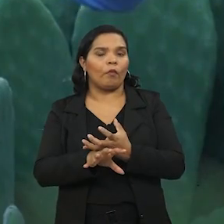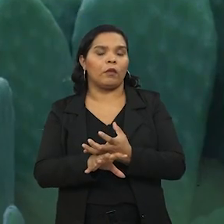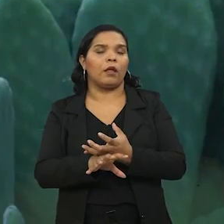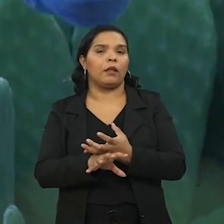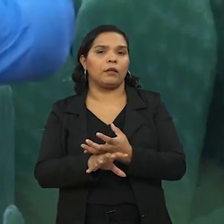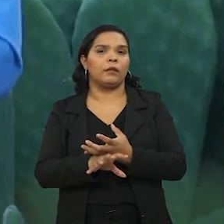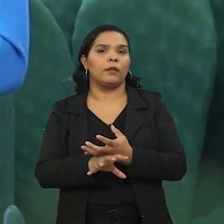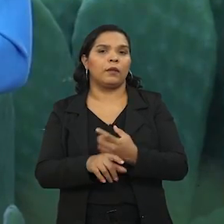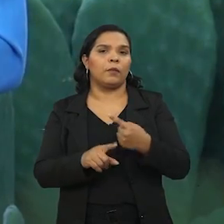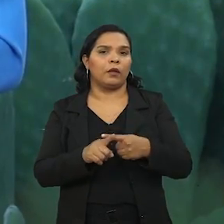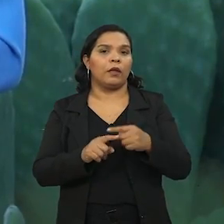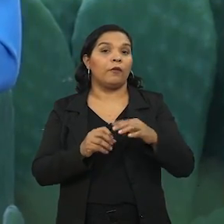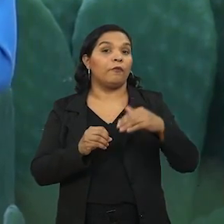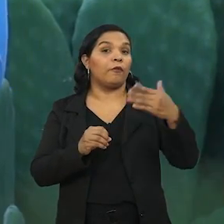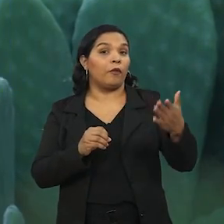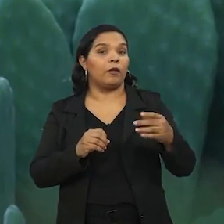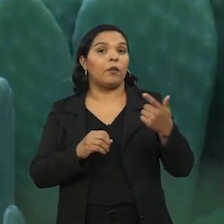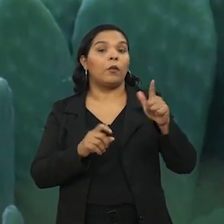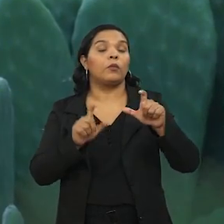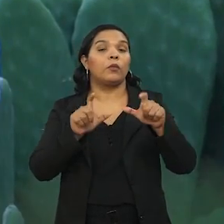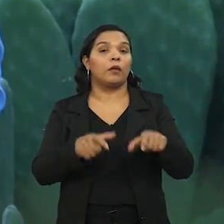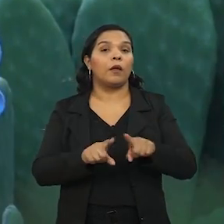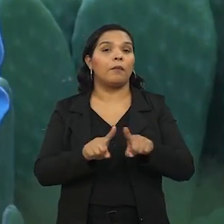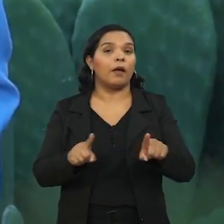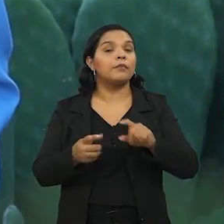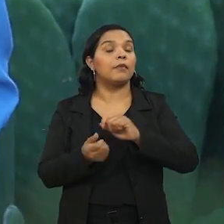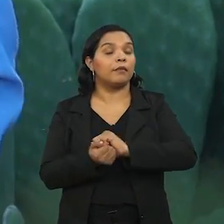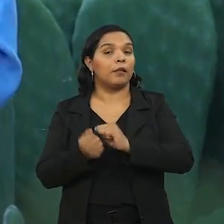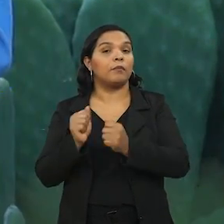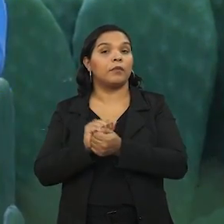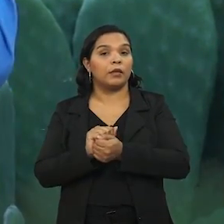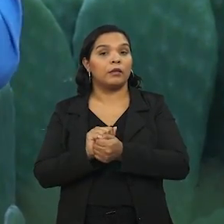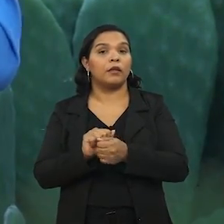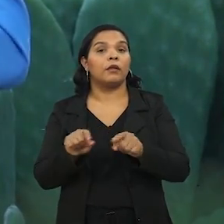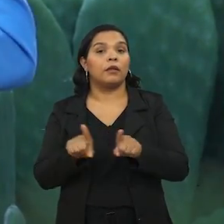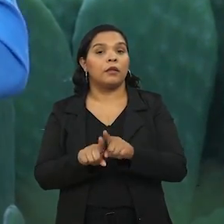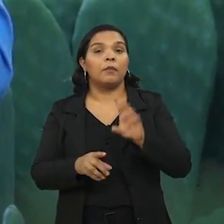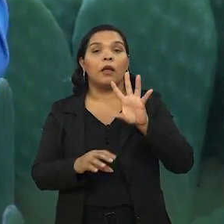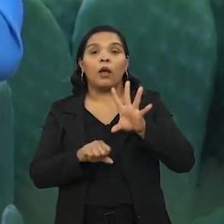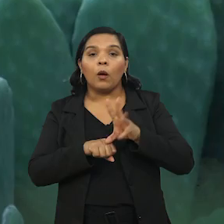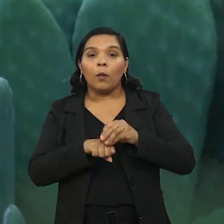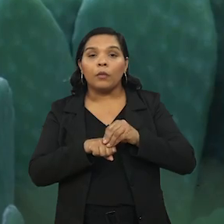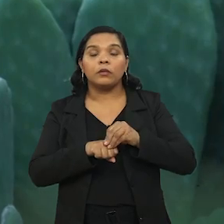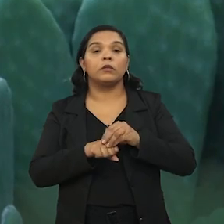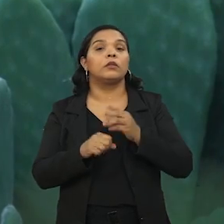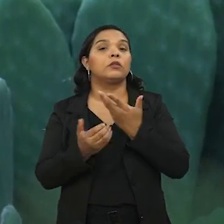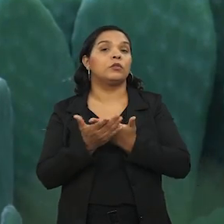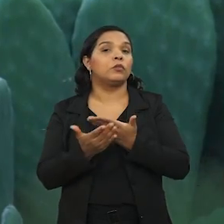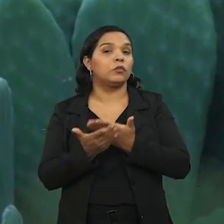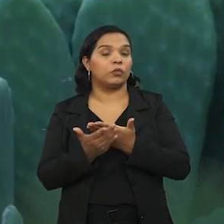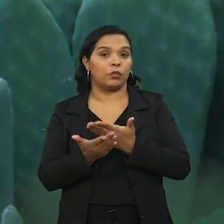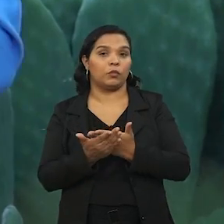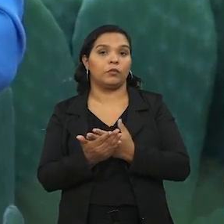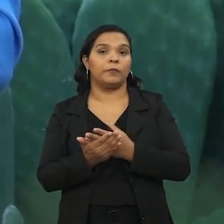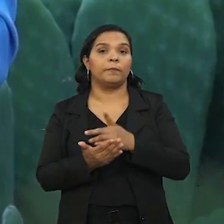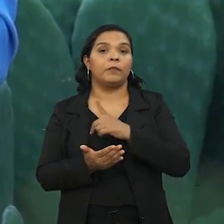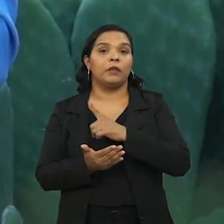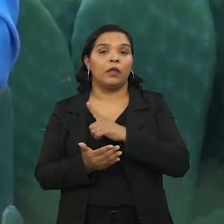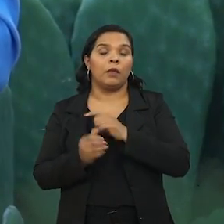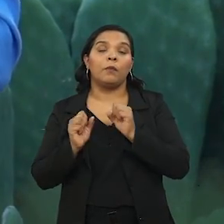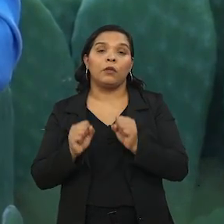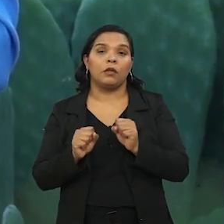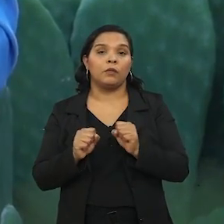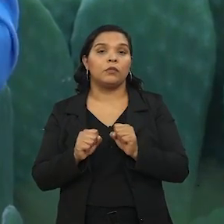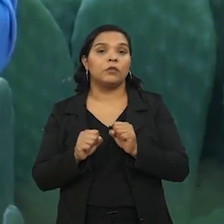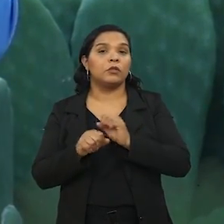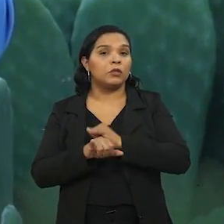nosso semiárido, né, porque veio de fora, mas muito bem adaptada e hoje muito bem compreendida do ponto de vista de estudo. Então nós